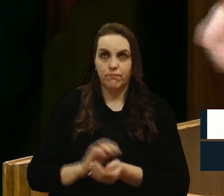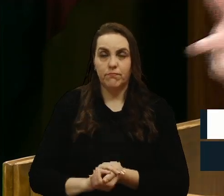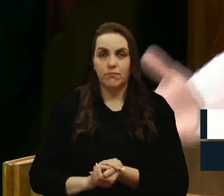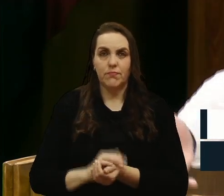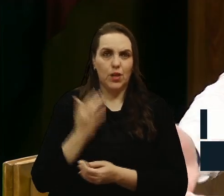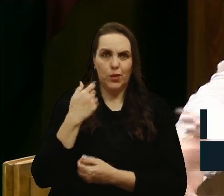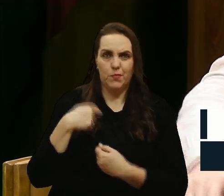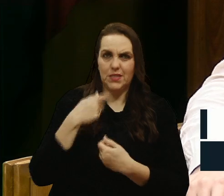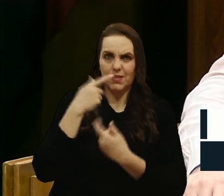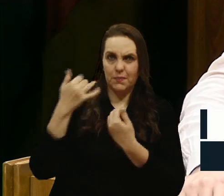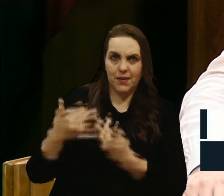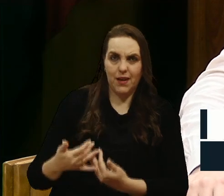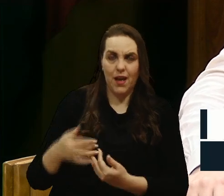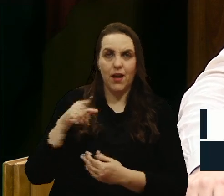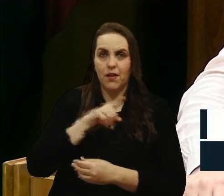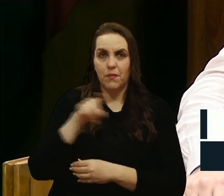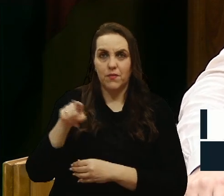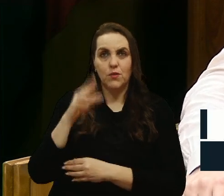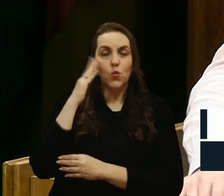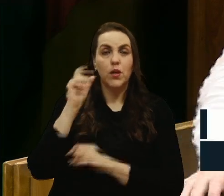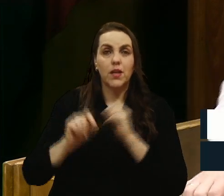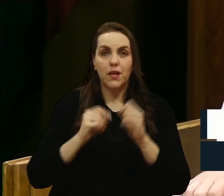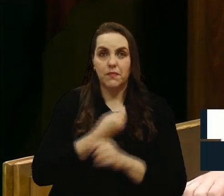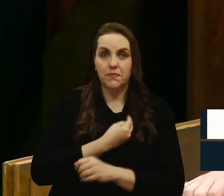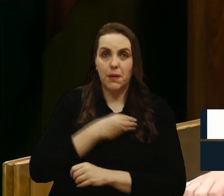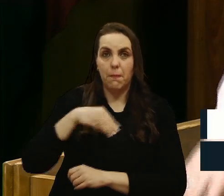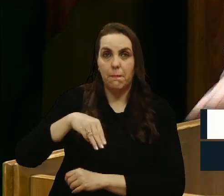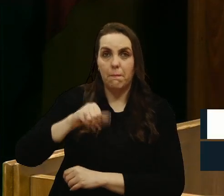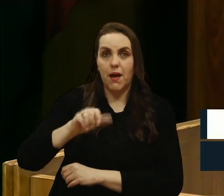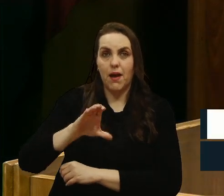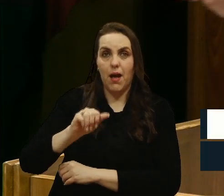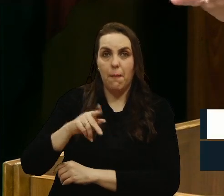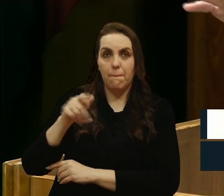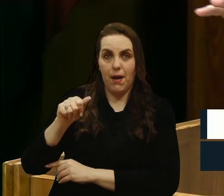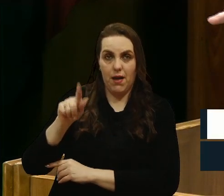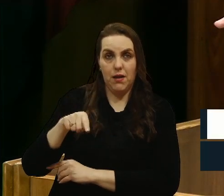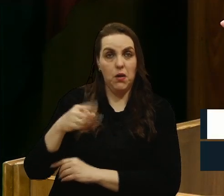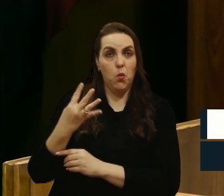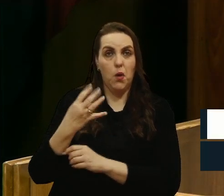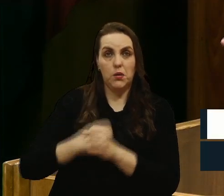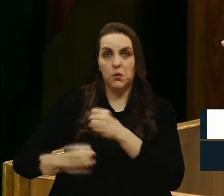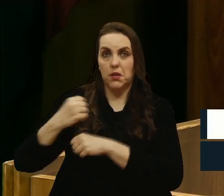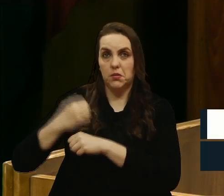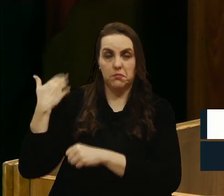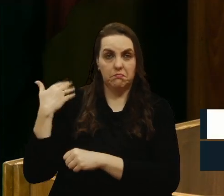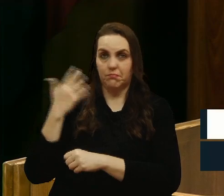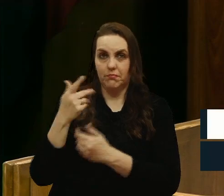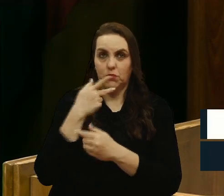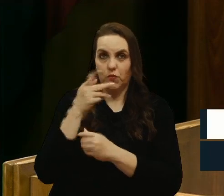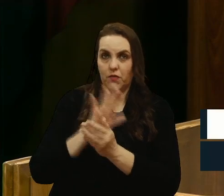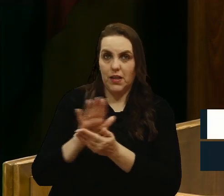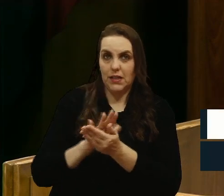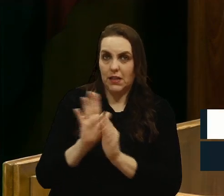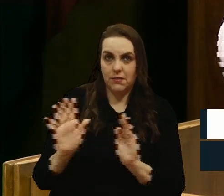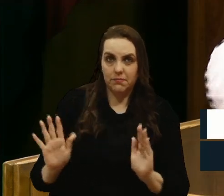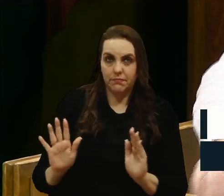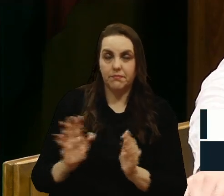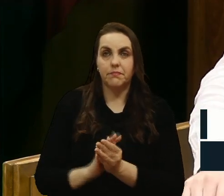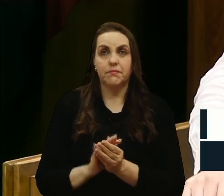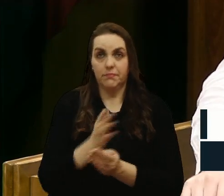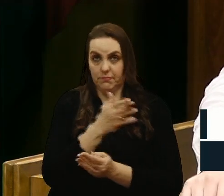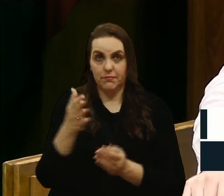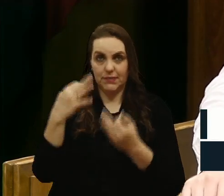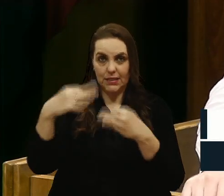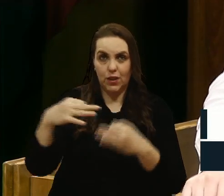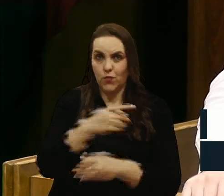nós vivemos em Macapá, vereador Lucas, há 4 anos atrás. Não preciso falar aqui, vereador Cristiano. Não preciso falar, vereador